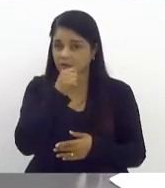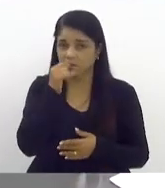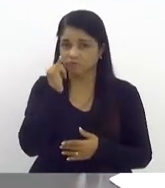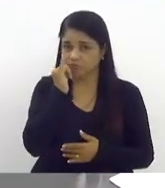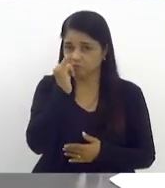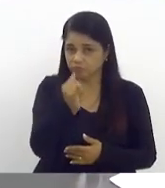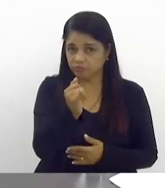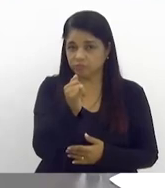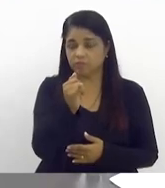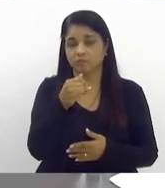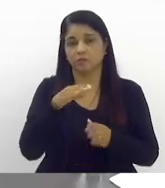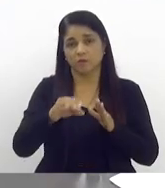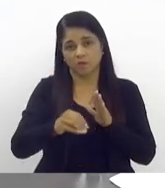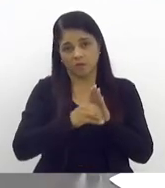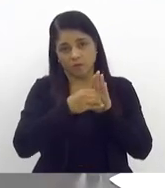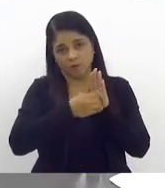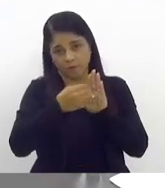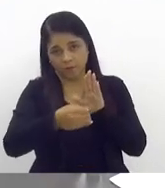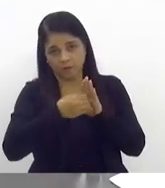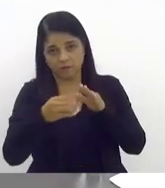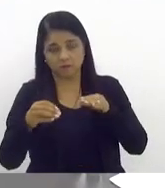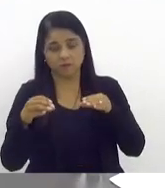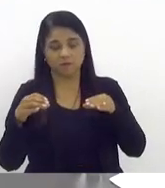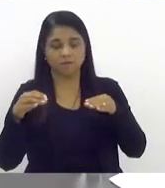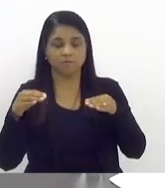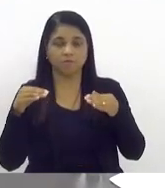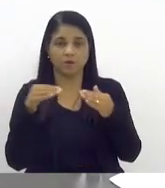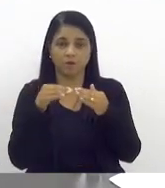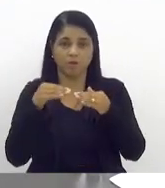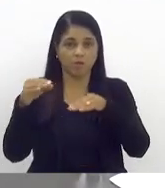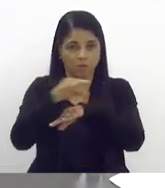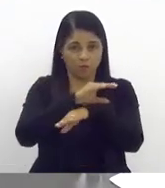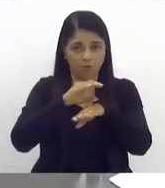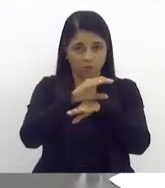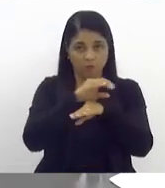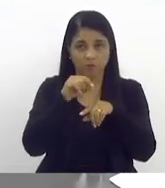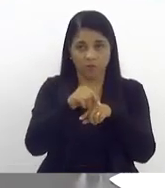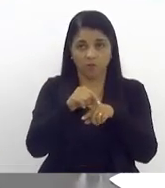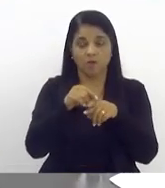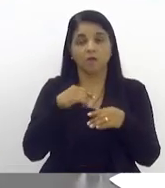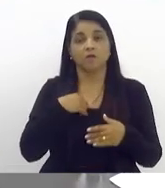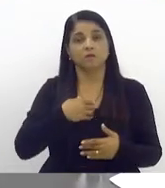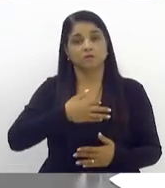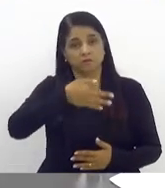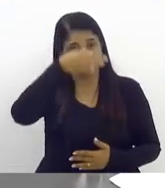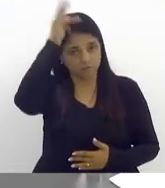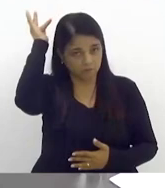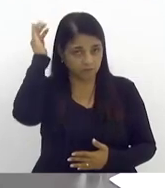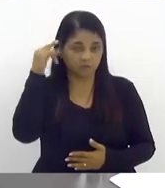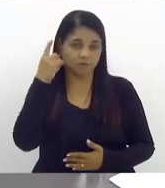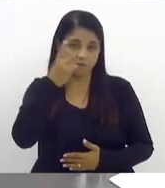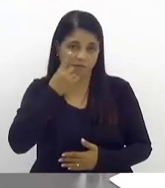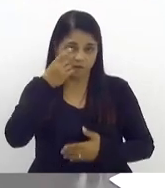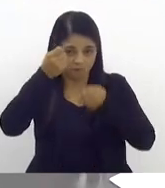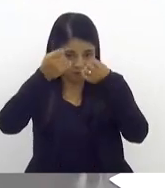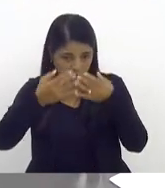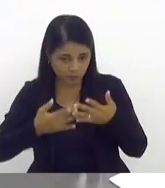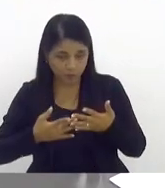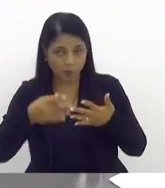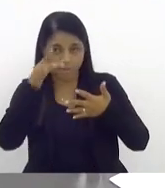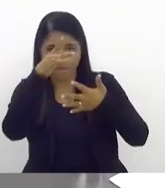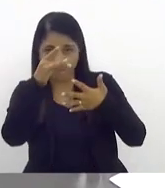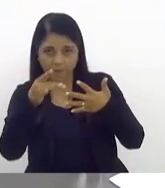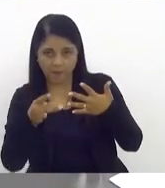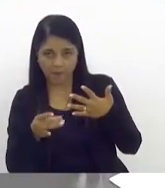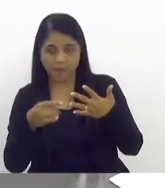o nosso parecer pela inconstitucionalidade se dá pelos motivos que o deputado Flávio Serafini acabou de fazer fala.